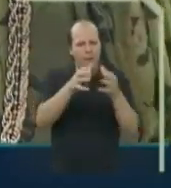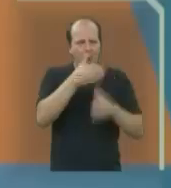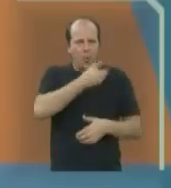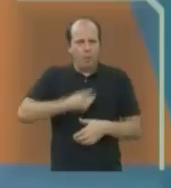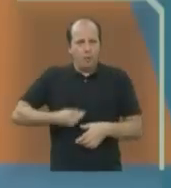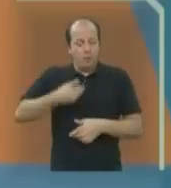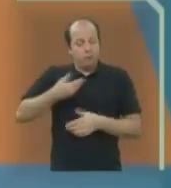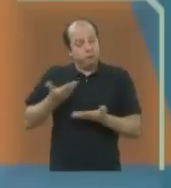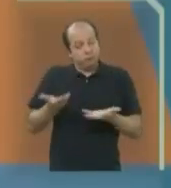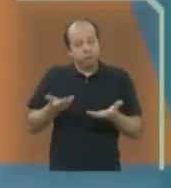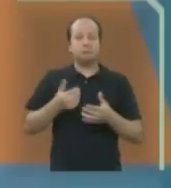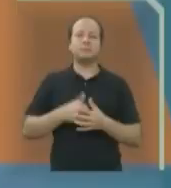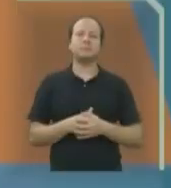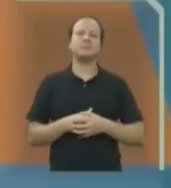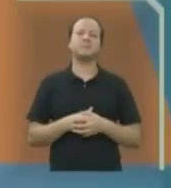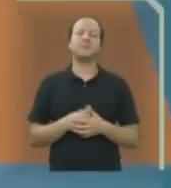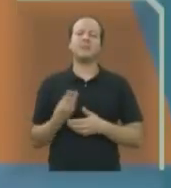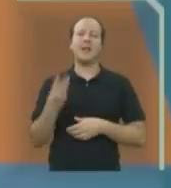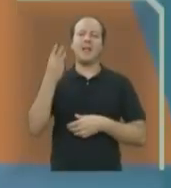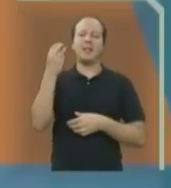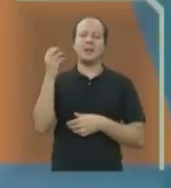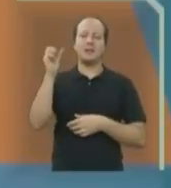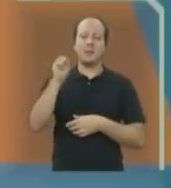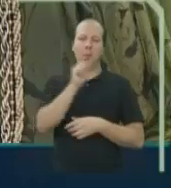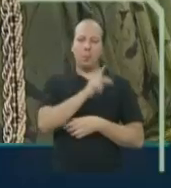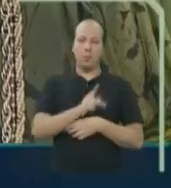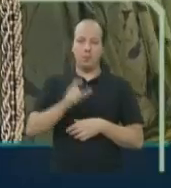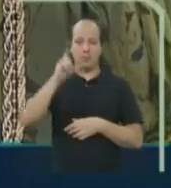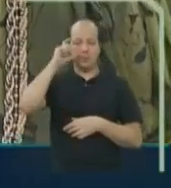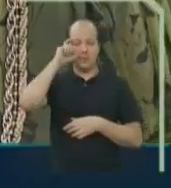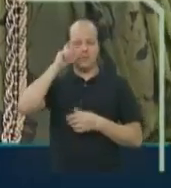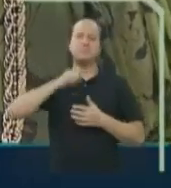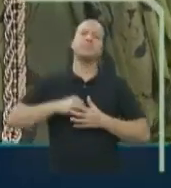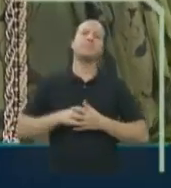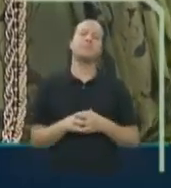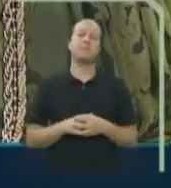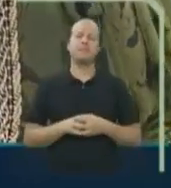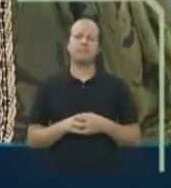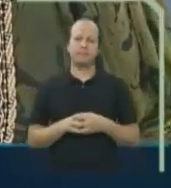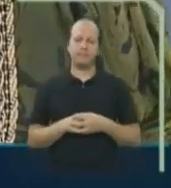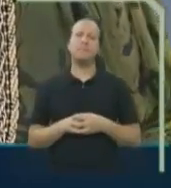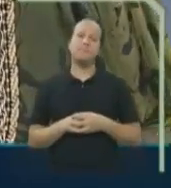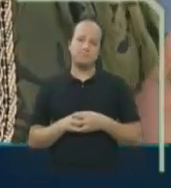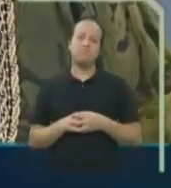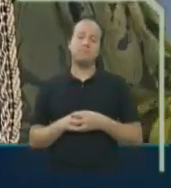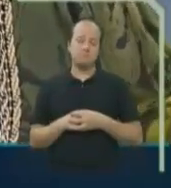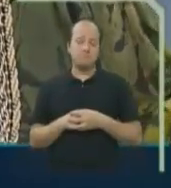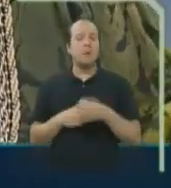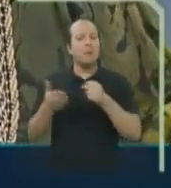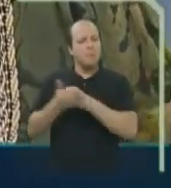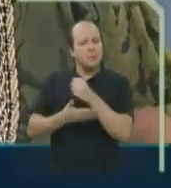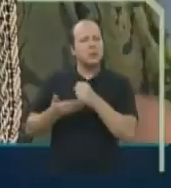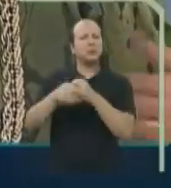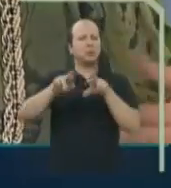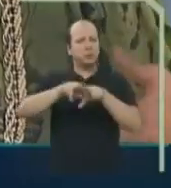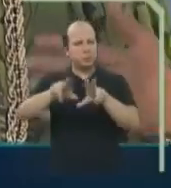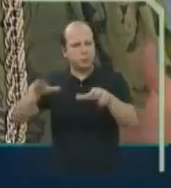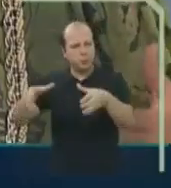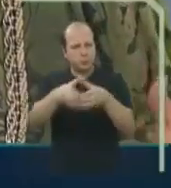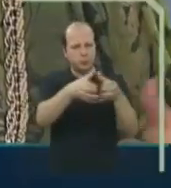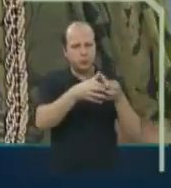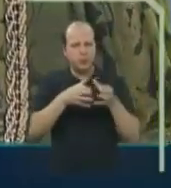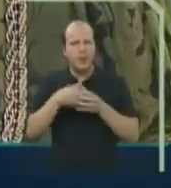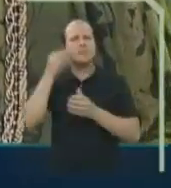Paulo. 30 segundos, professora Lisette. Então, é baseado na experiência de vários partidos que também